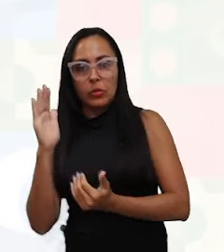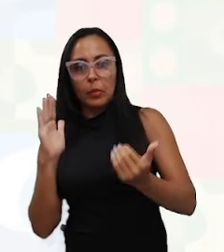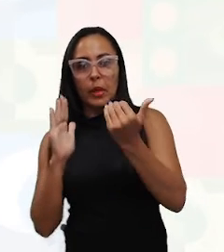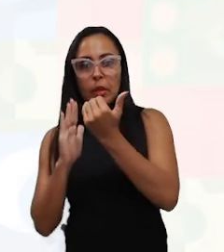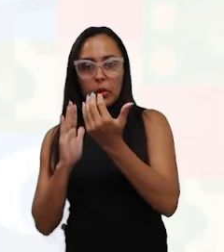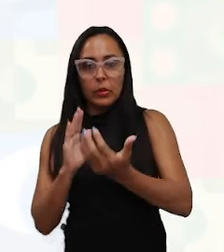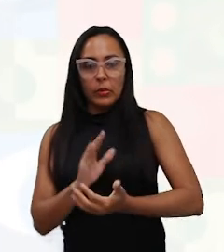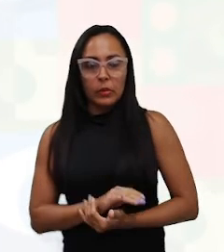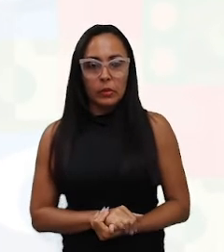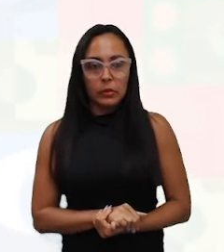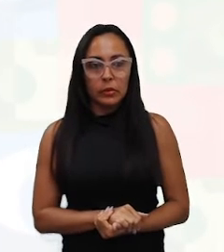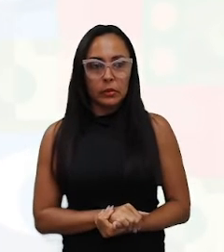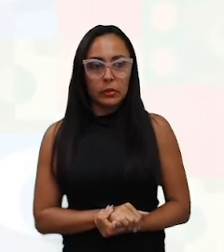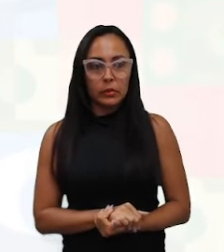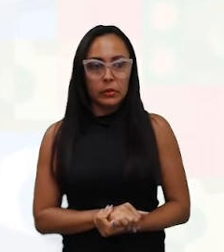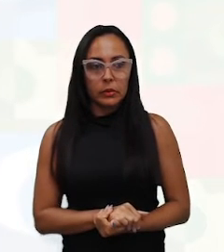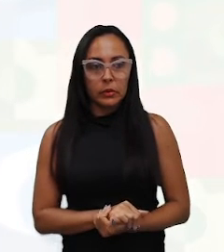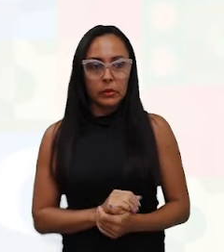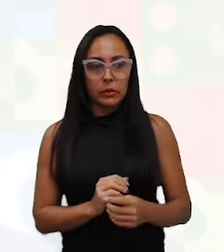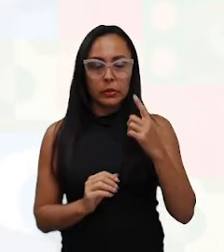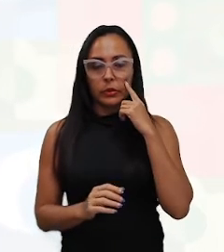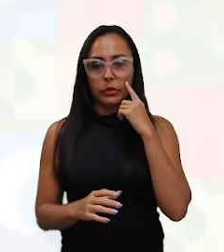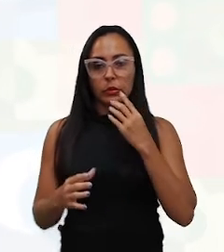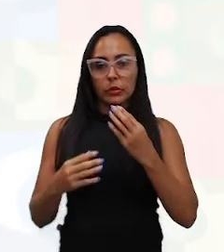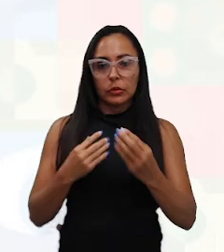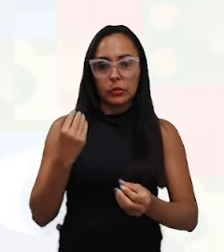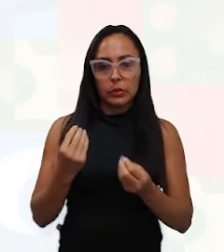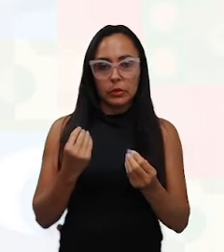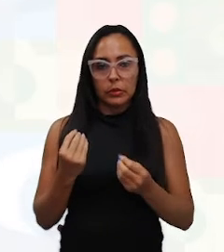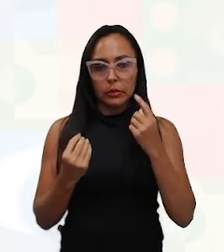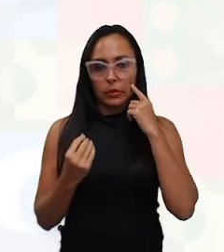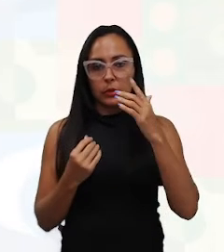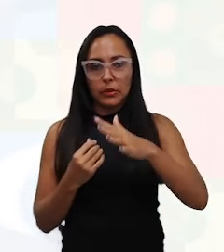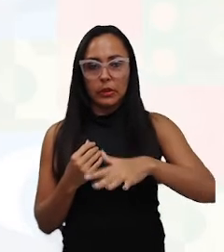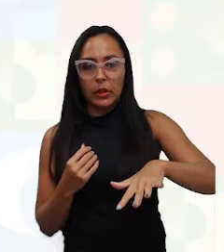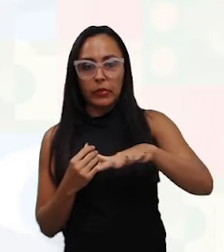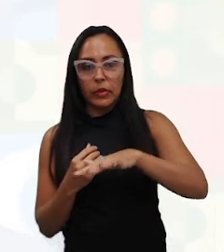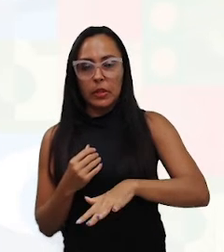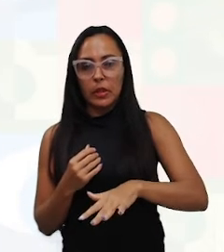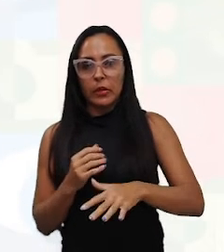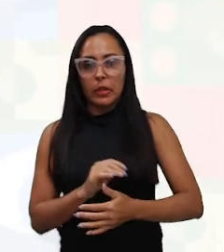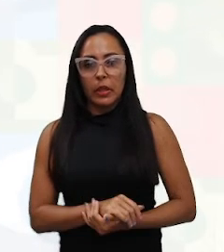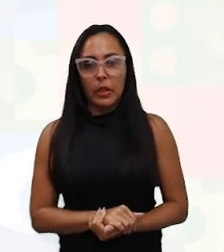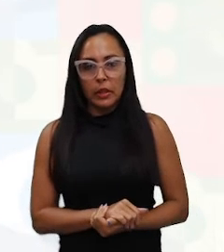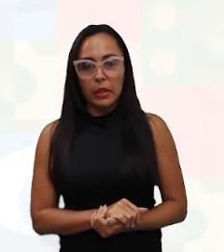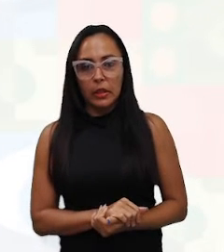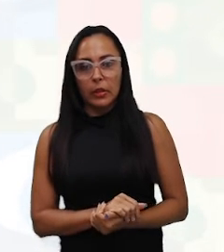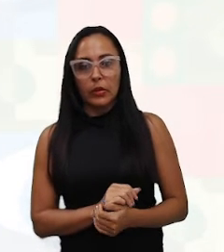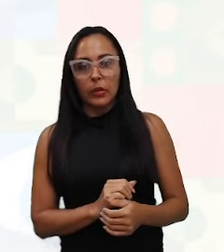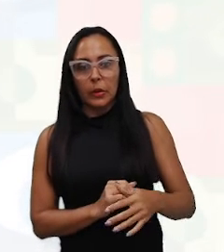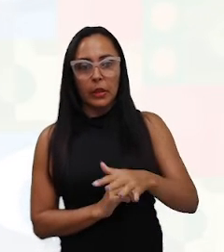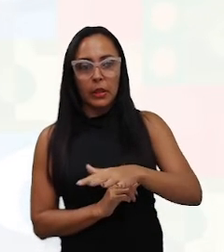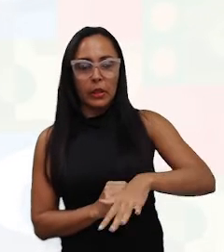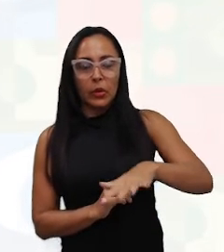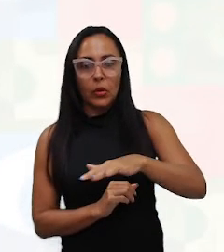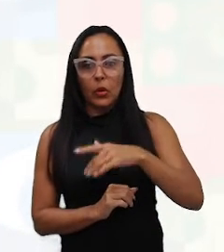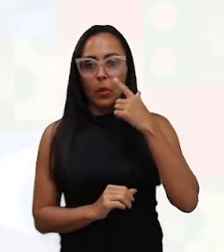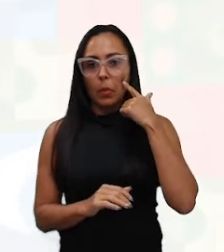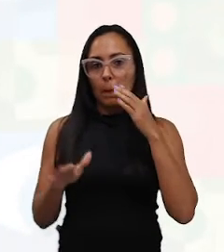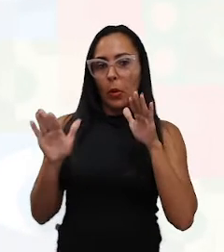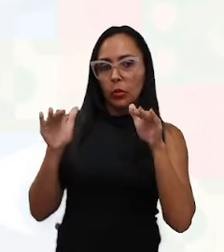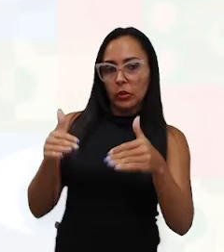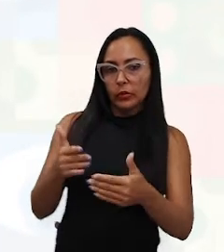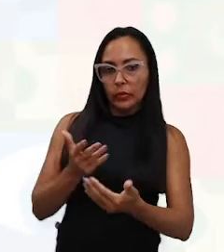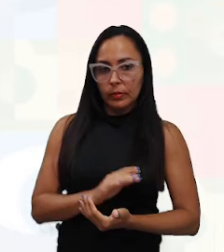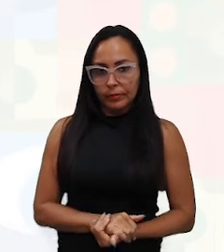desenho. E aí, como é que a gente chega nessa visão interna desse ambiente com um ponto de fuga.